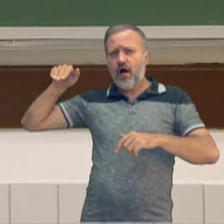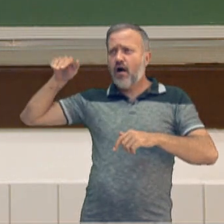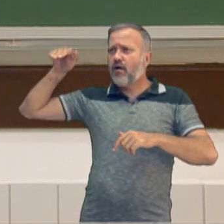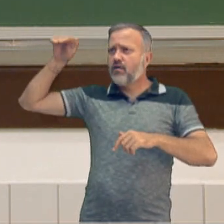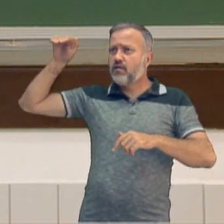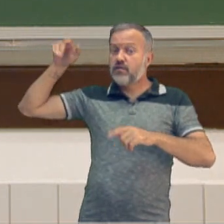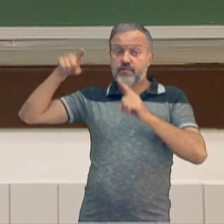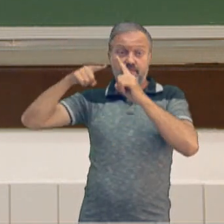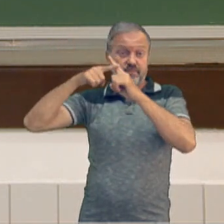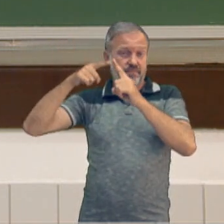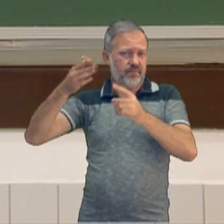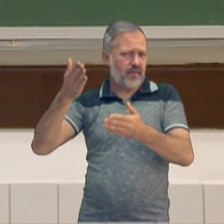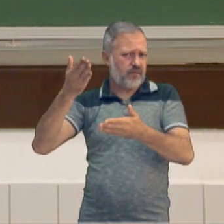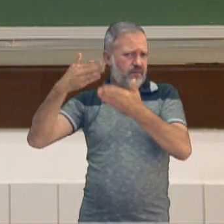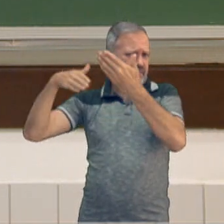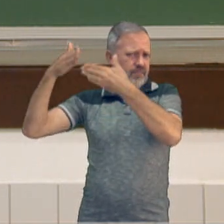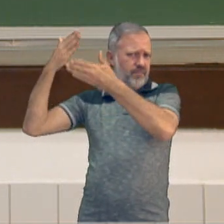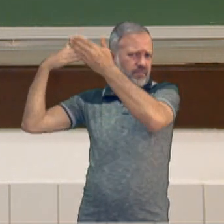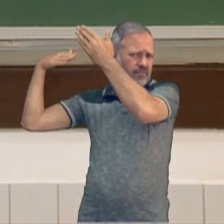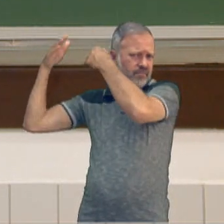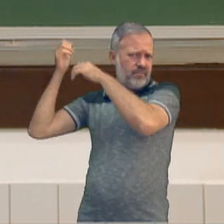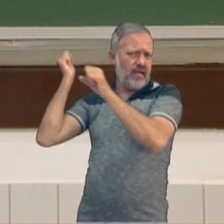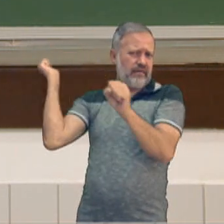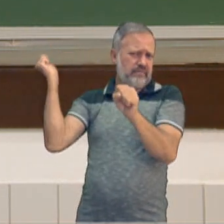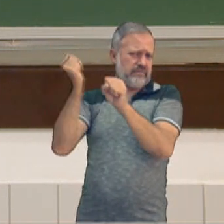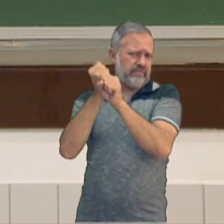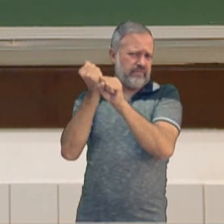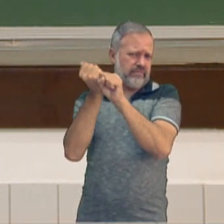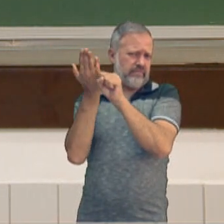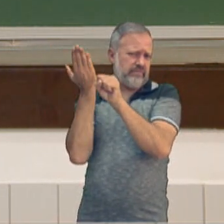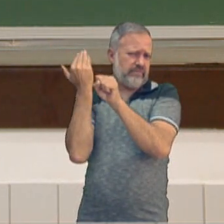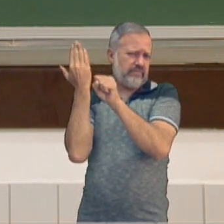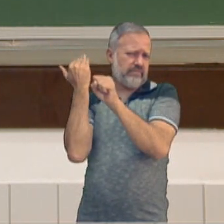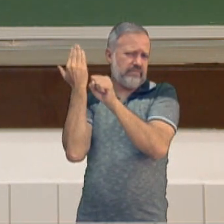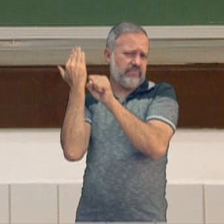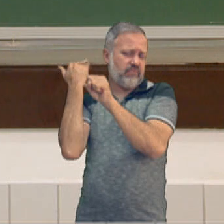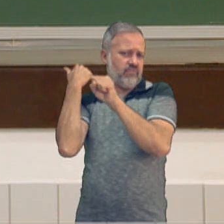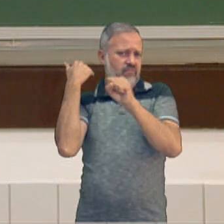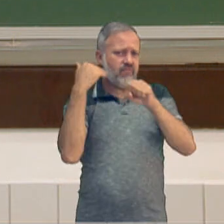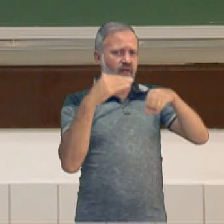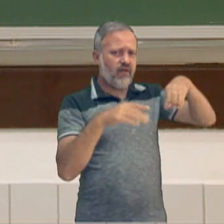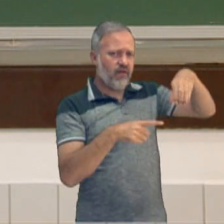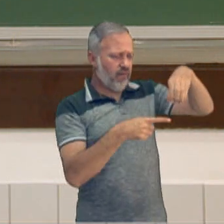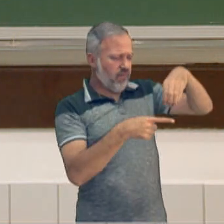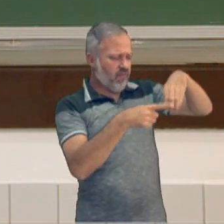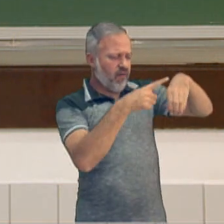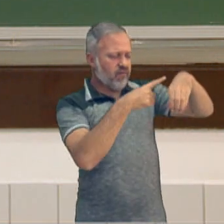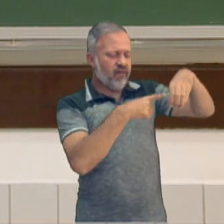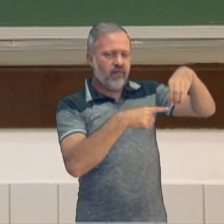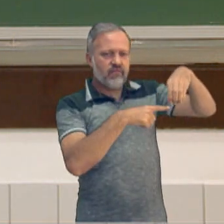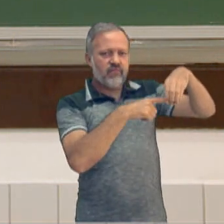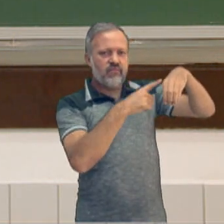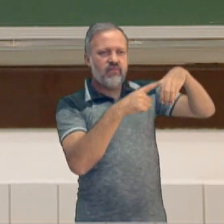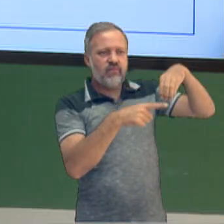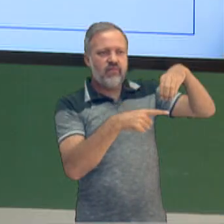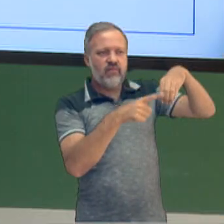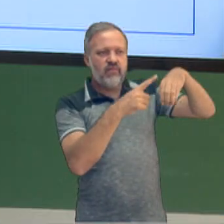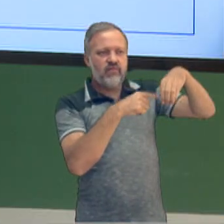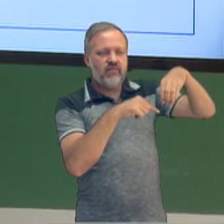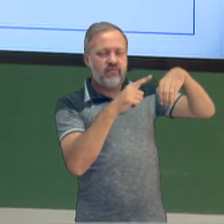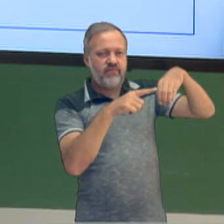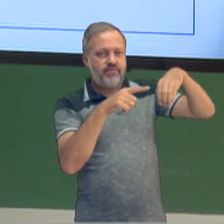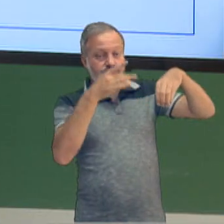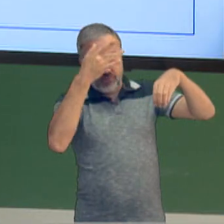disponível o tempo todo. Hoje em dia a gente até tem, né? Não é todo mundo, mas a gente ainda tem uma disponibilidade maior de alimento. Naquela época não, eles precisavam